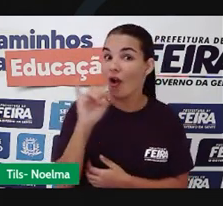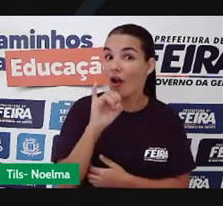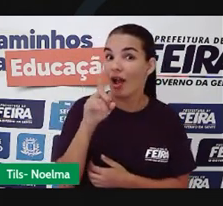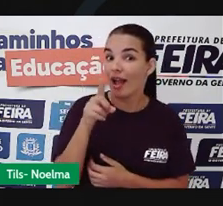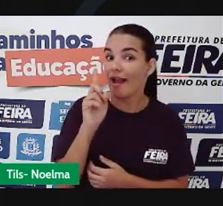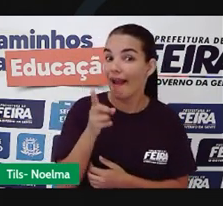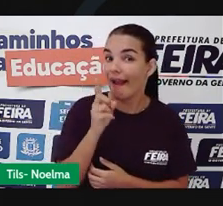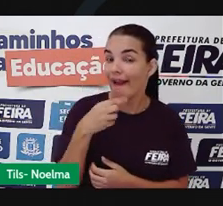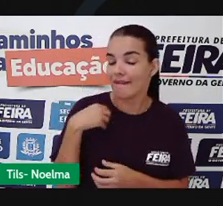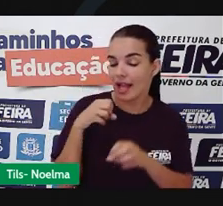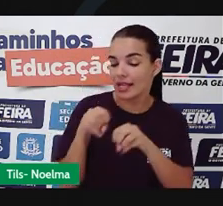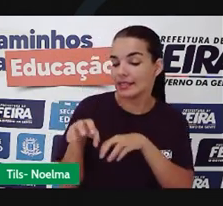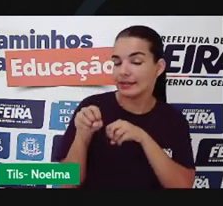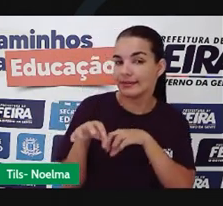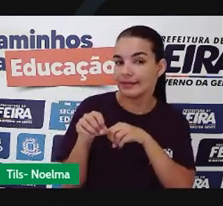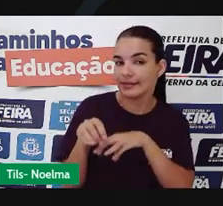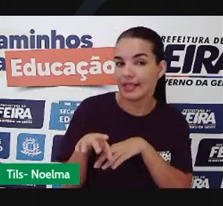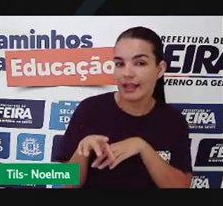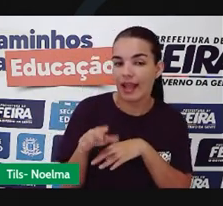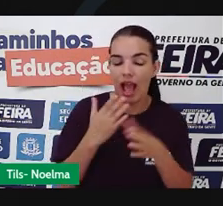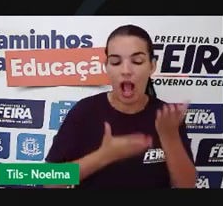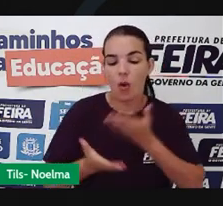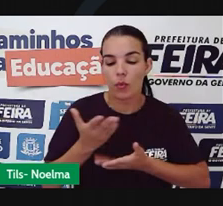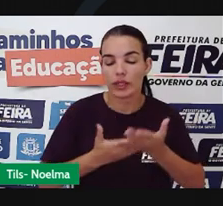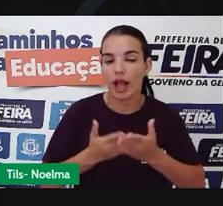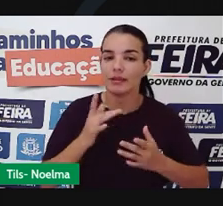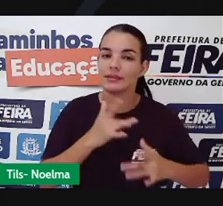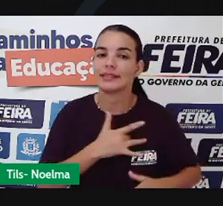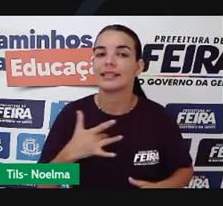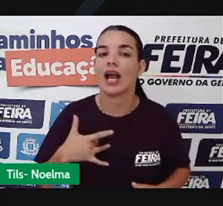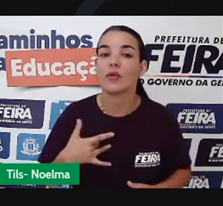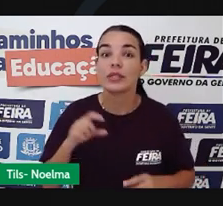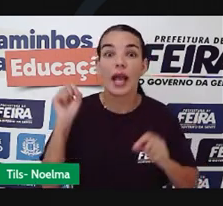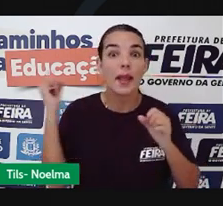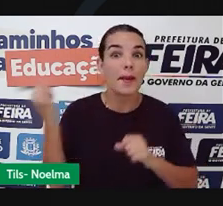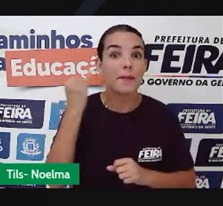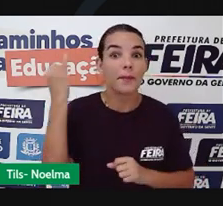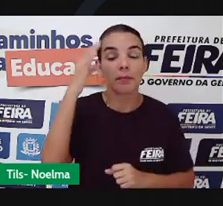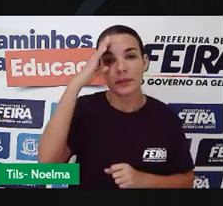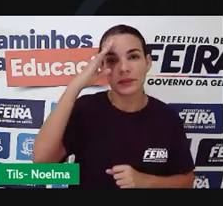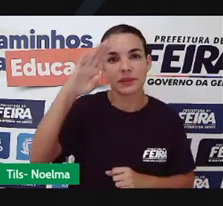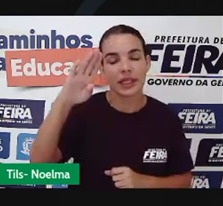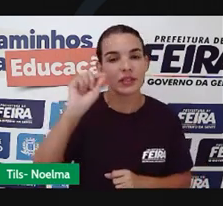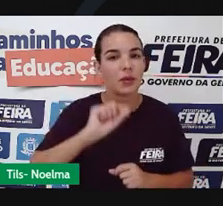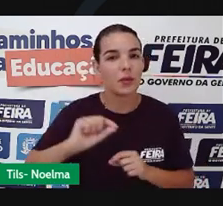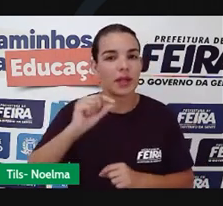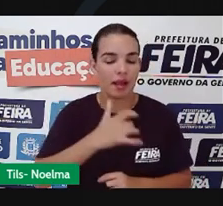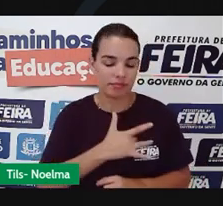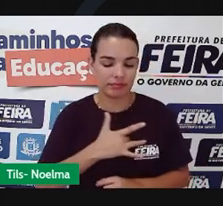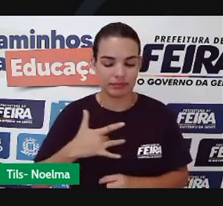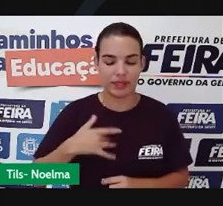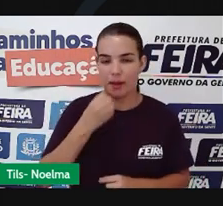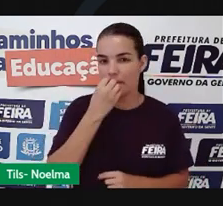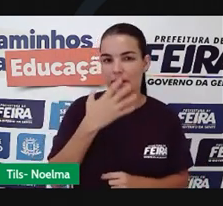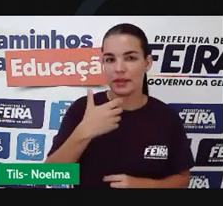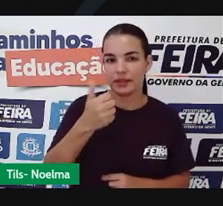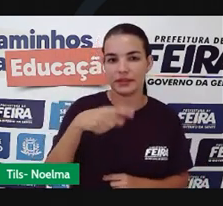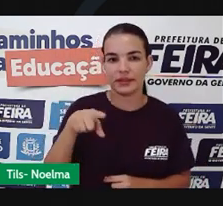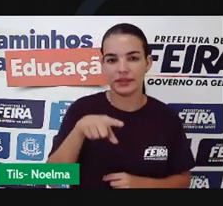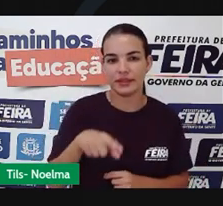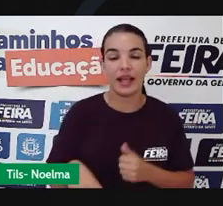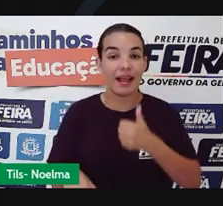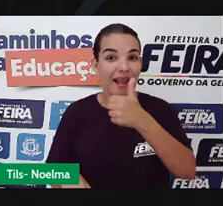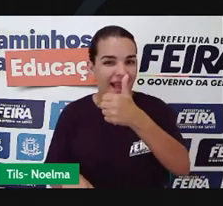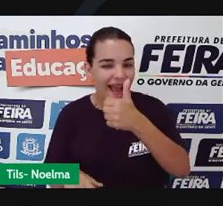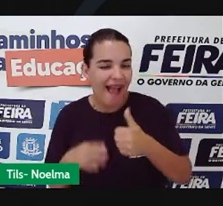esta vez eu vou ensinar essa serelepe aqui a cuidar da saúde que é essencial para o bem-estar das pessoas e assunto